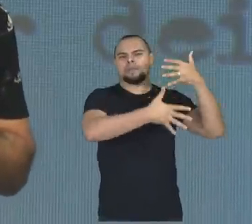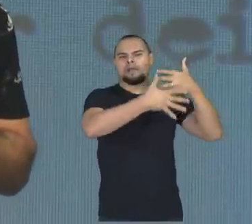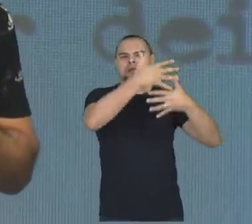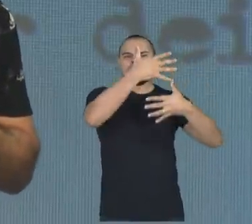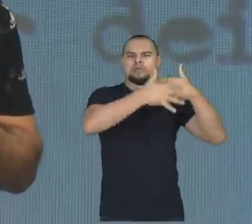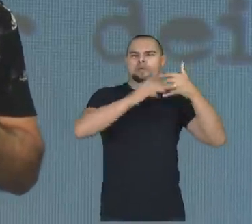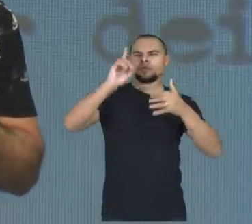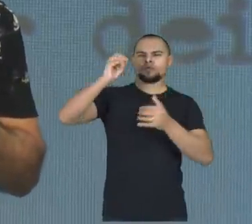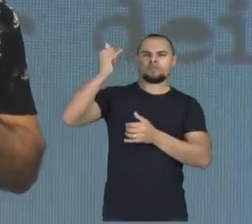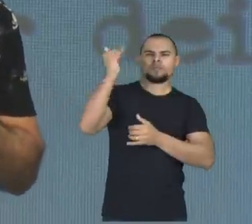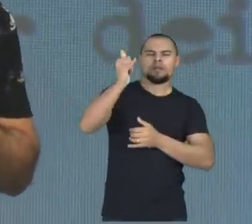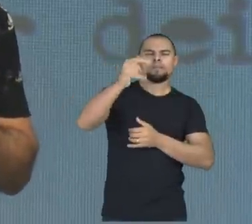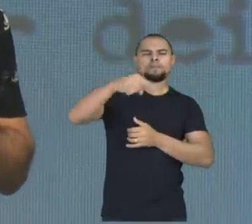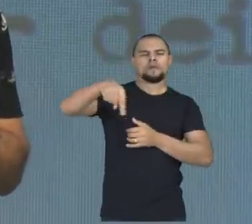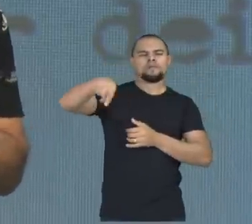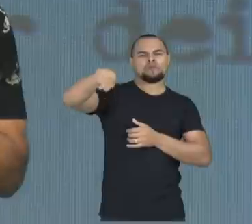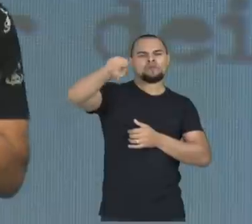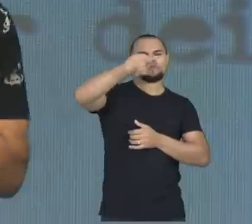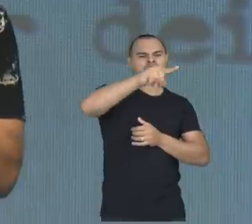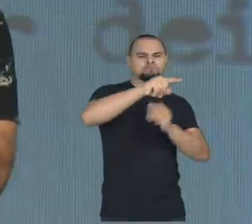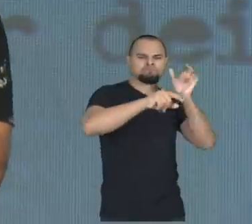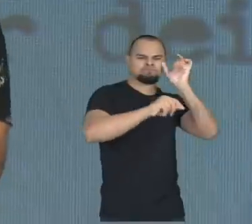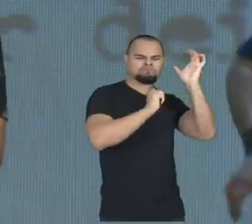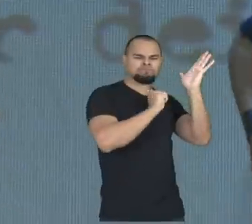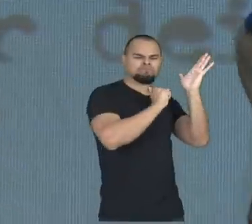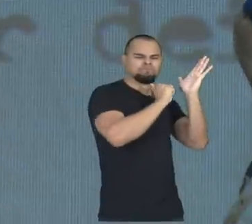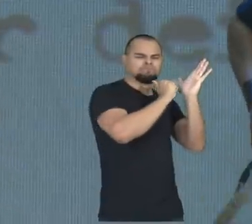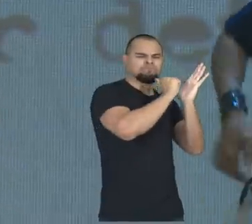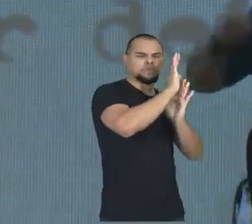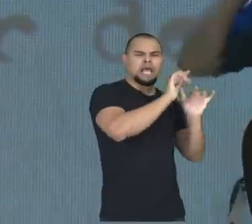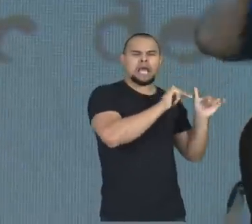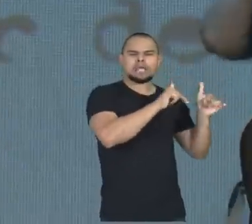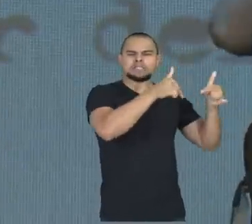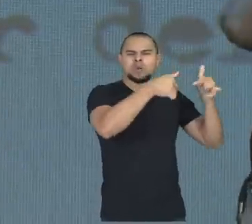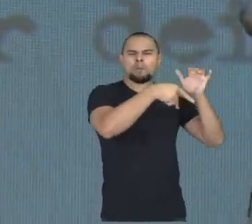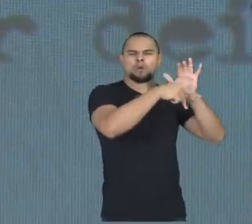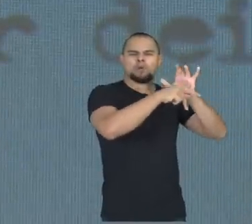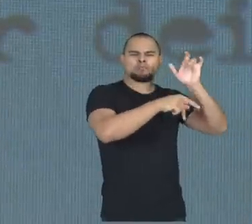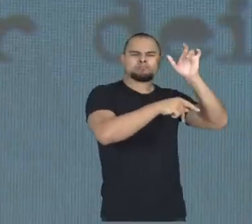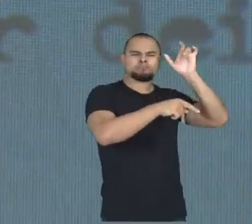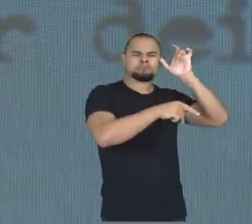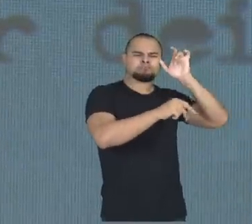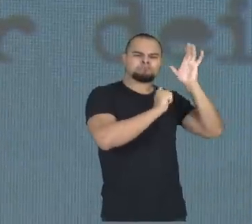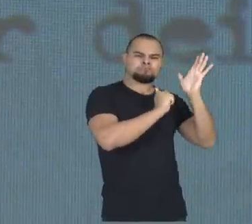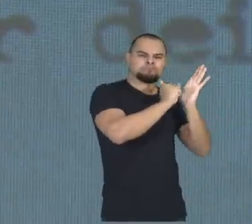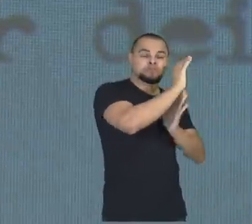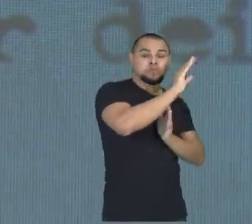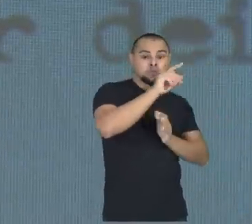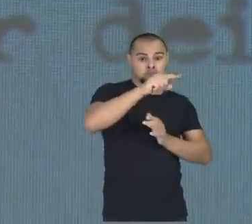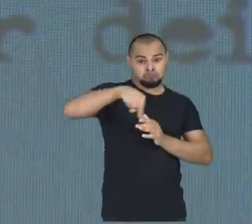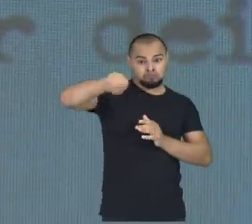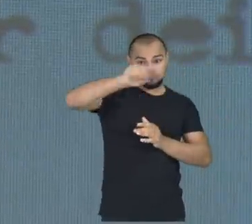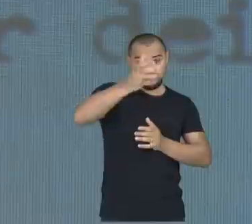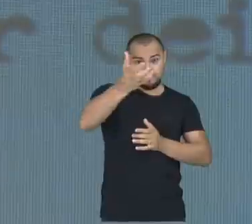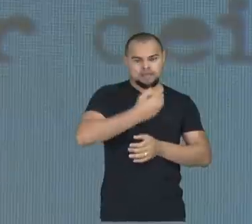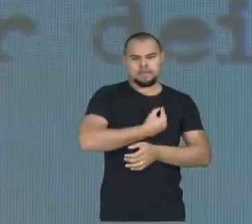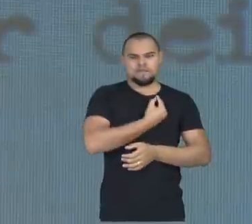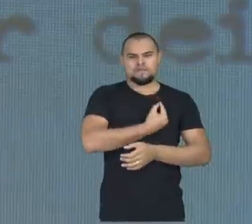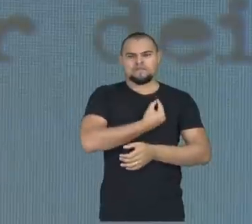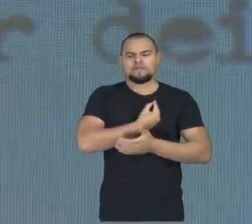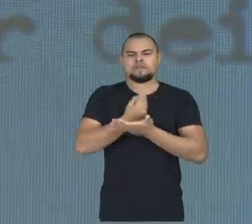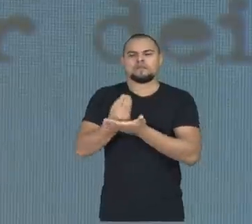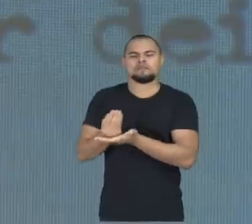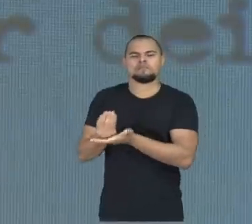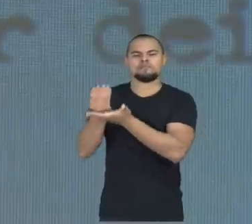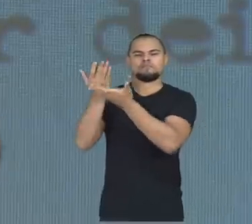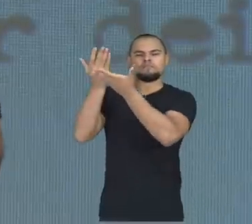Cristo agora. Esteja repreendida em nome de Jesus toda a ação das trevas. E se você entrega a vida ao Senhor agora e não levantou a